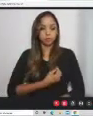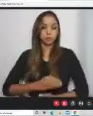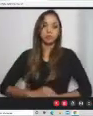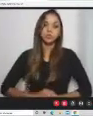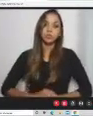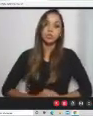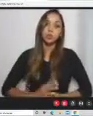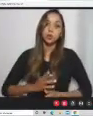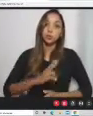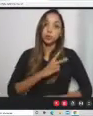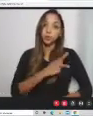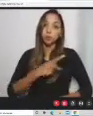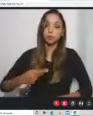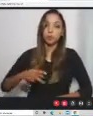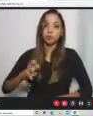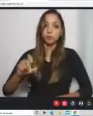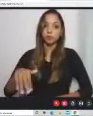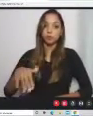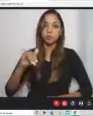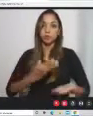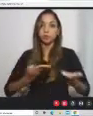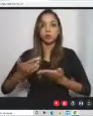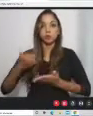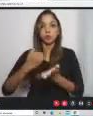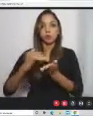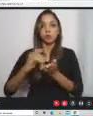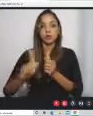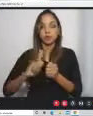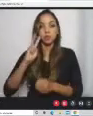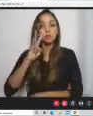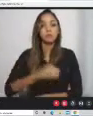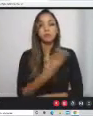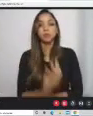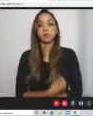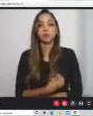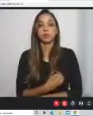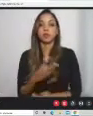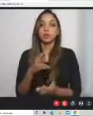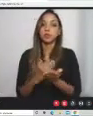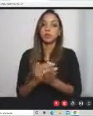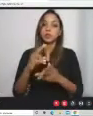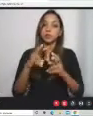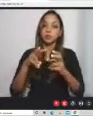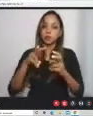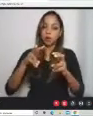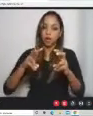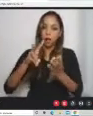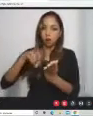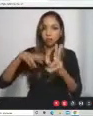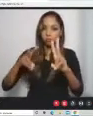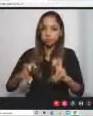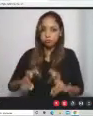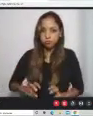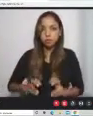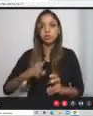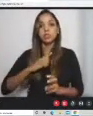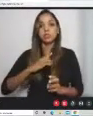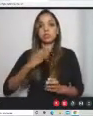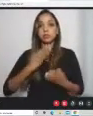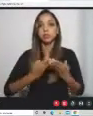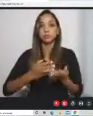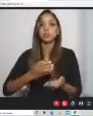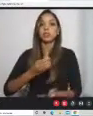Ivone França passou a palavra para o segundo secretário, Gustavo Negócio, fez a verificação do quórum e iniciou a leitura do expediente. O expediente do dia constou de indicações número